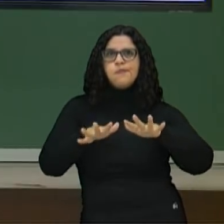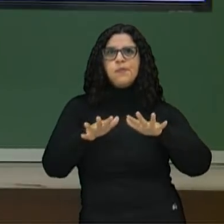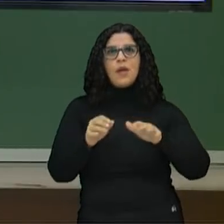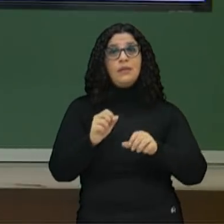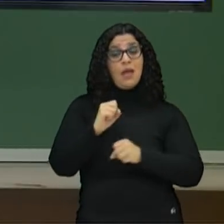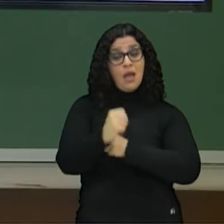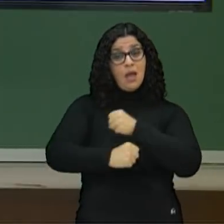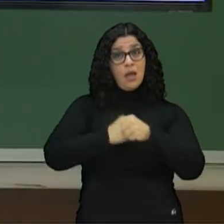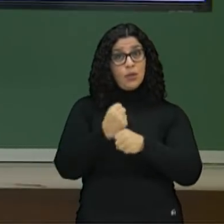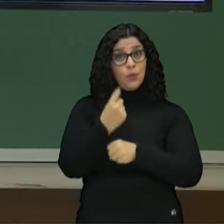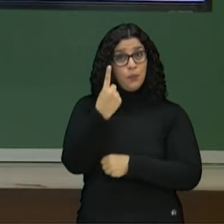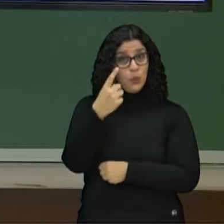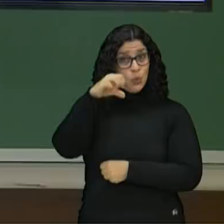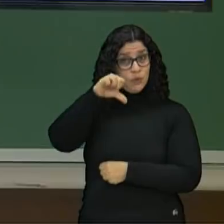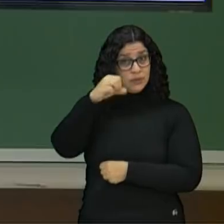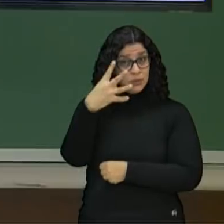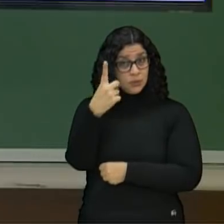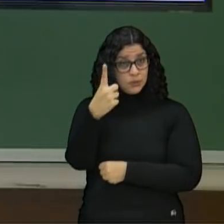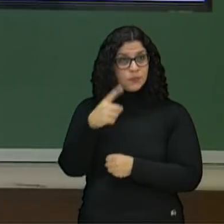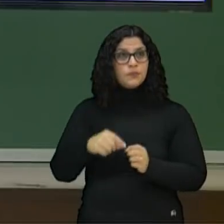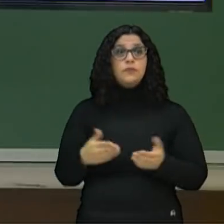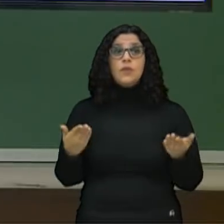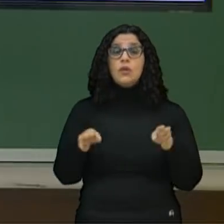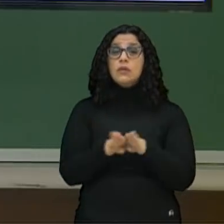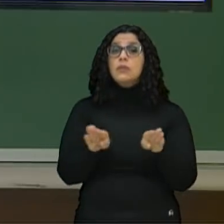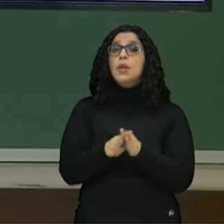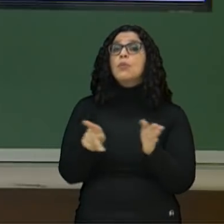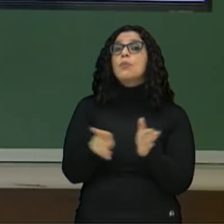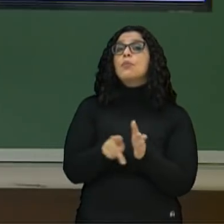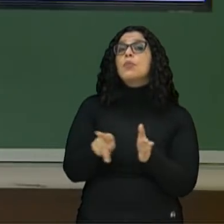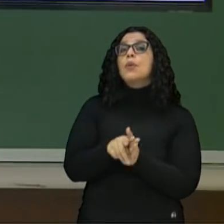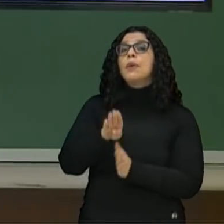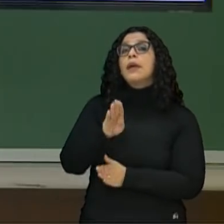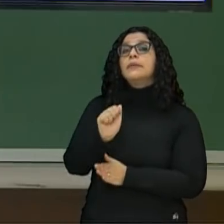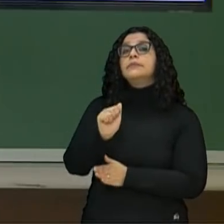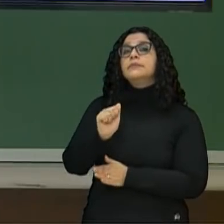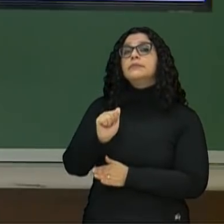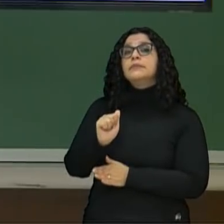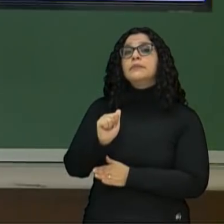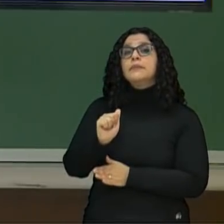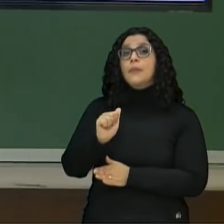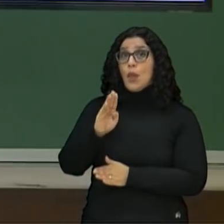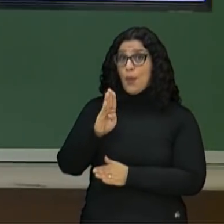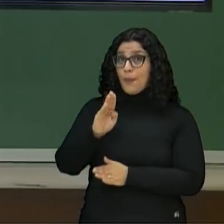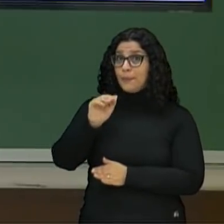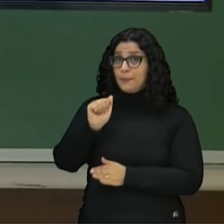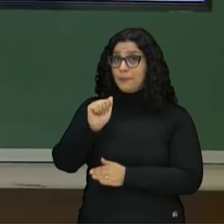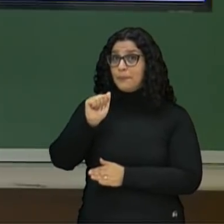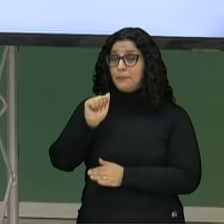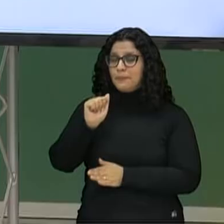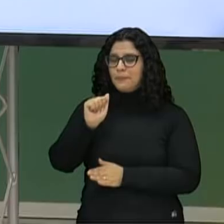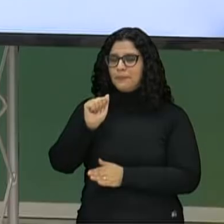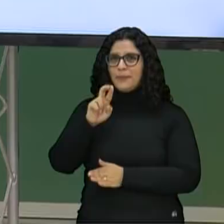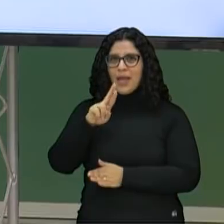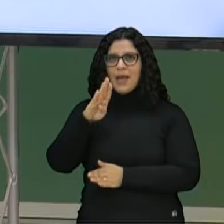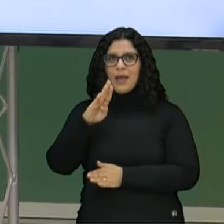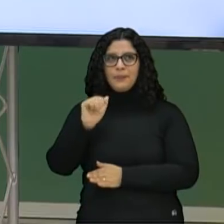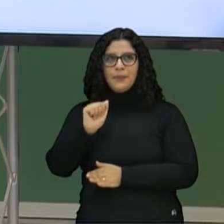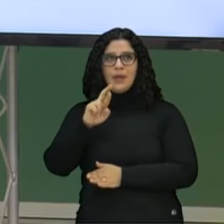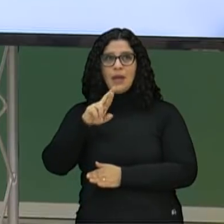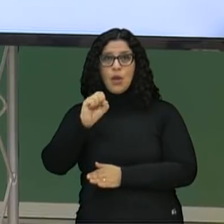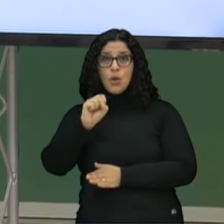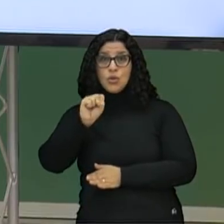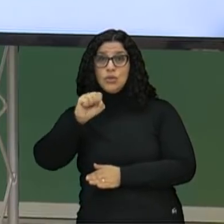ano de 1941. E a Operação Barbarossa? Essa é a